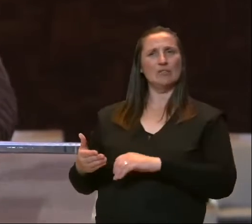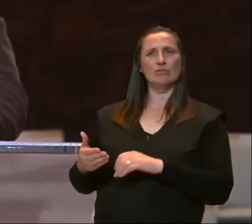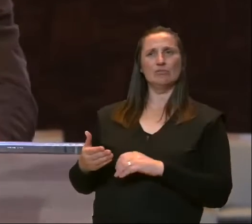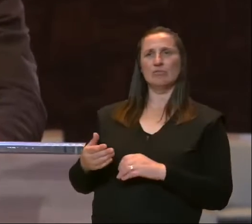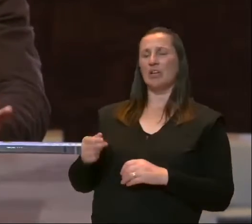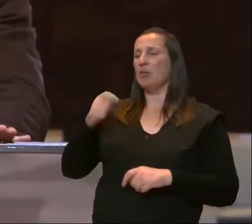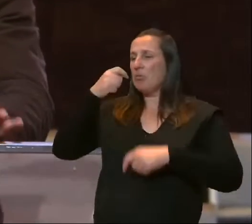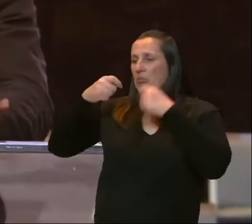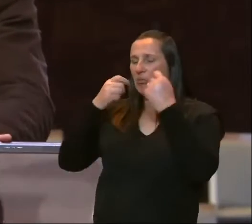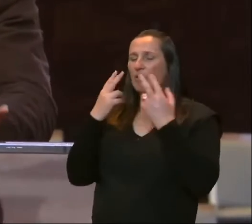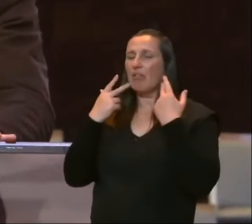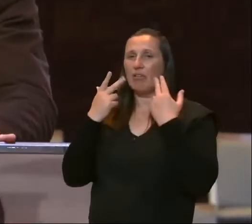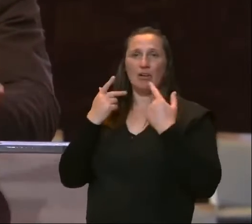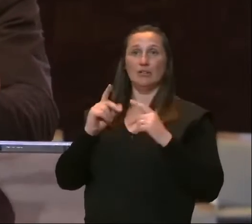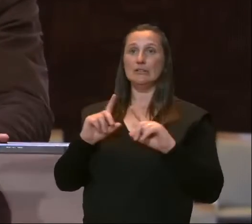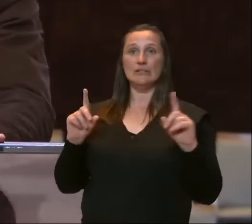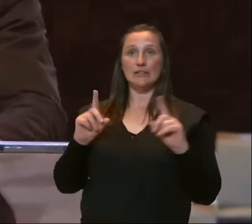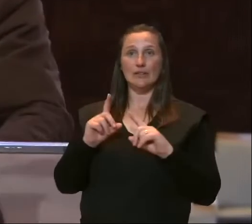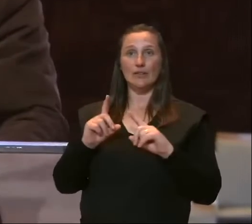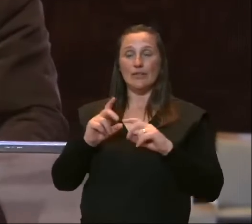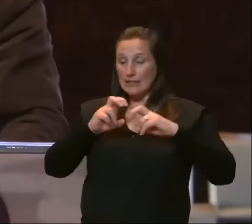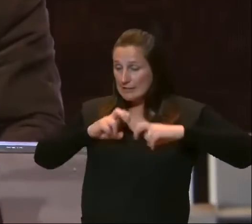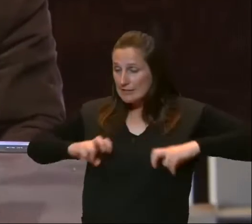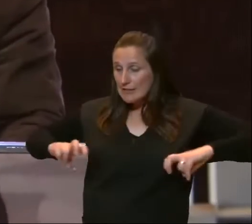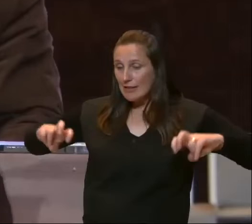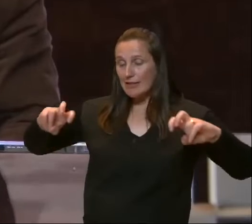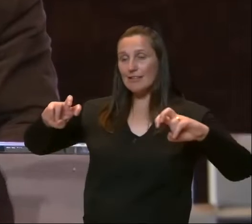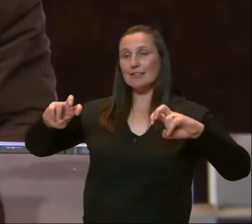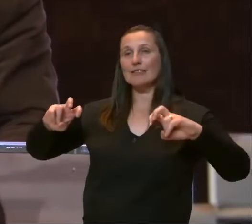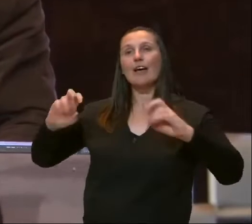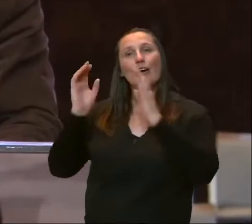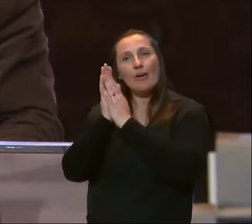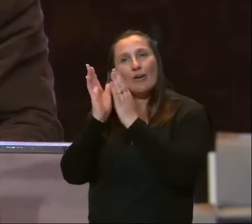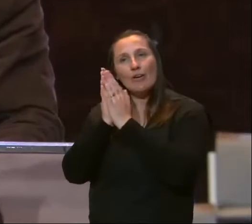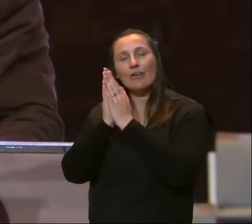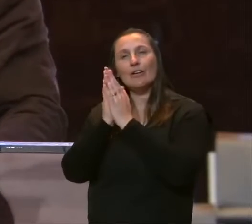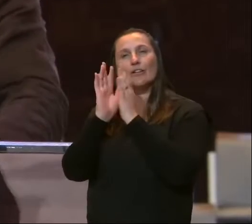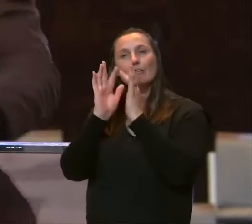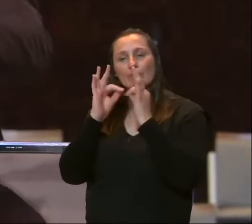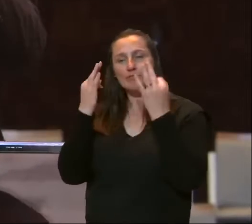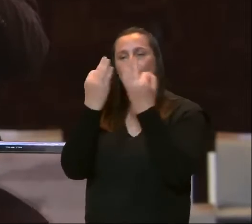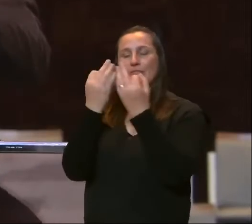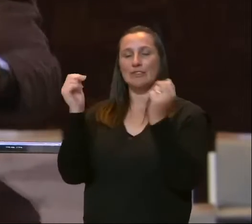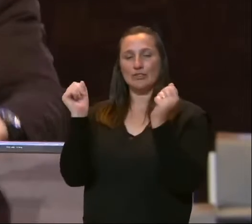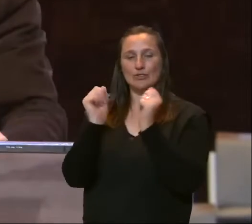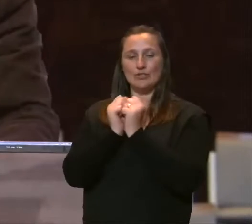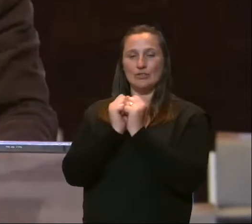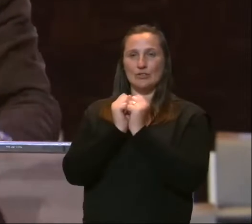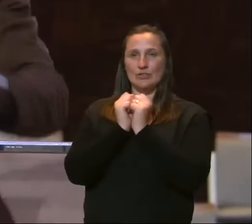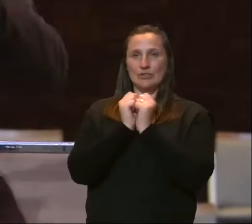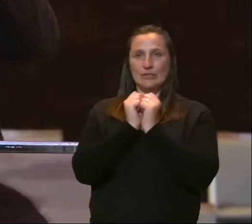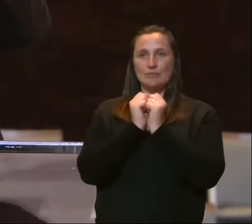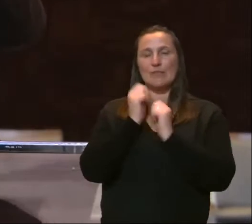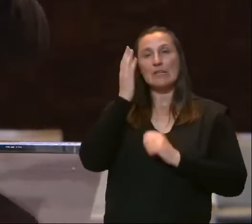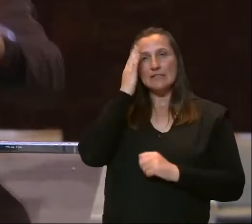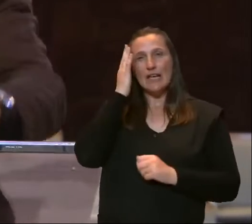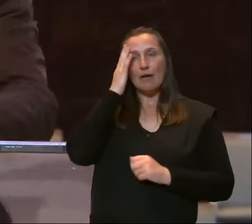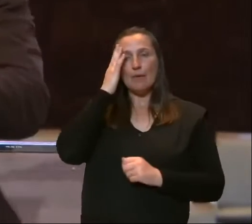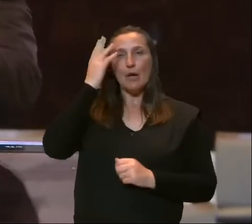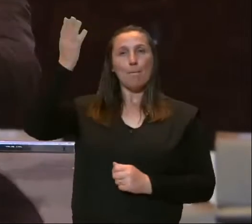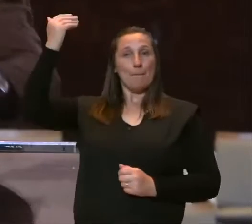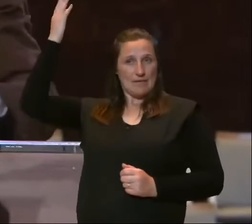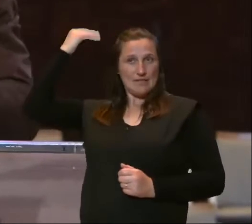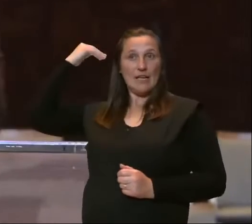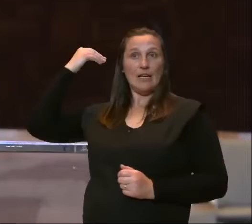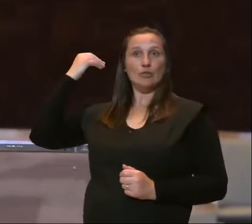dificuldade. O justo não mendigará o pão. Ele orava assim. Meu irmão, era a sacola de compra que chegava, era a provisão que